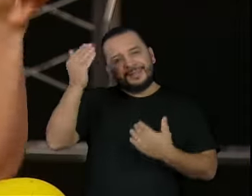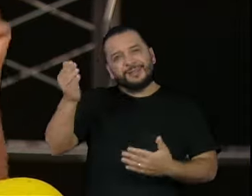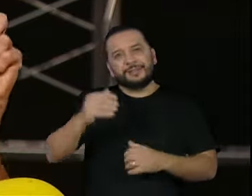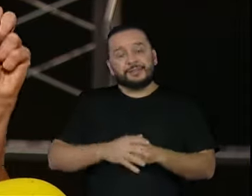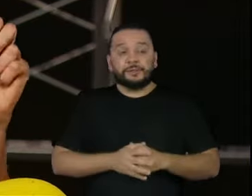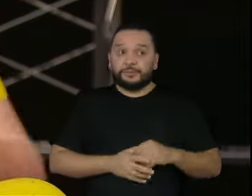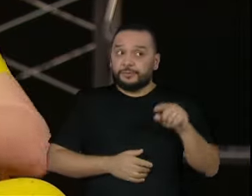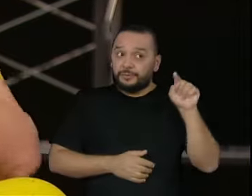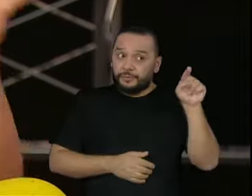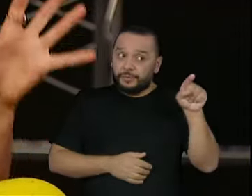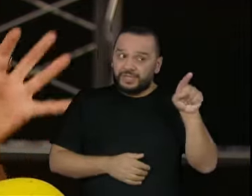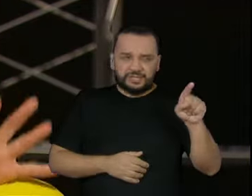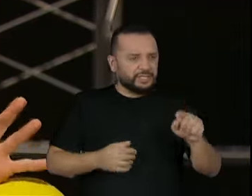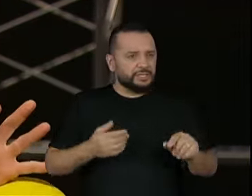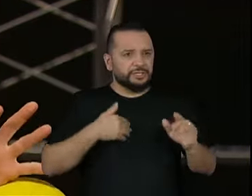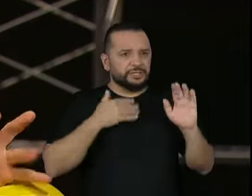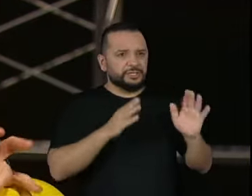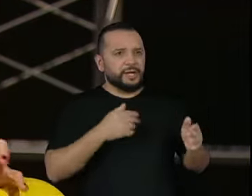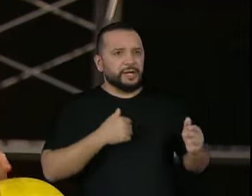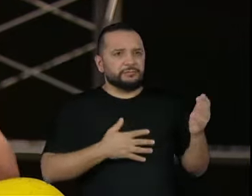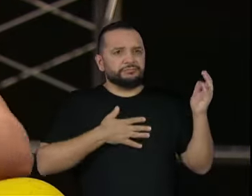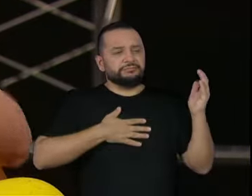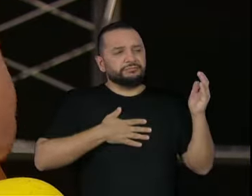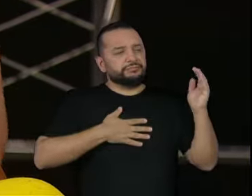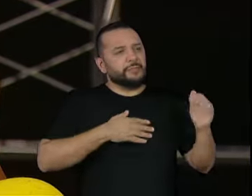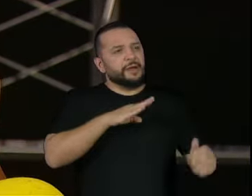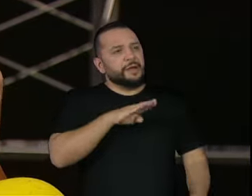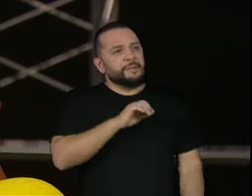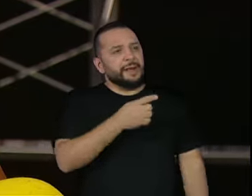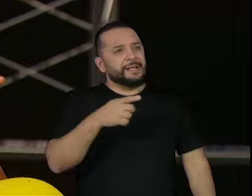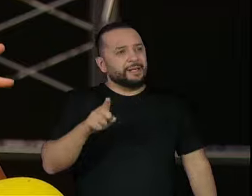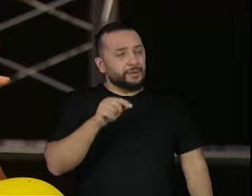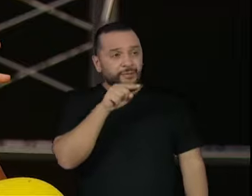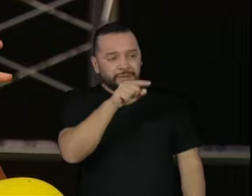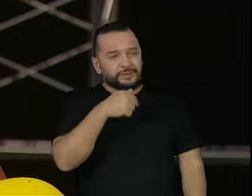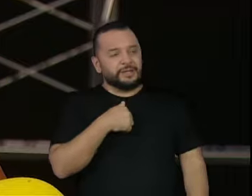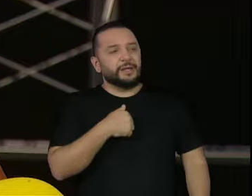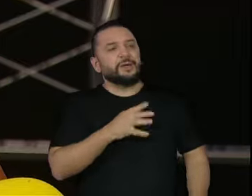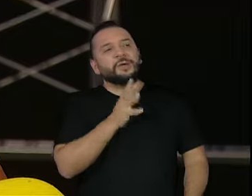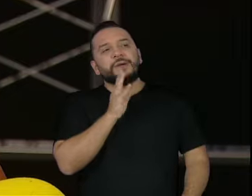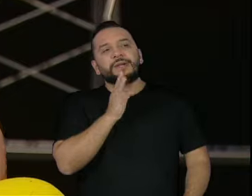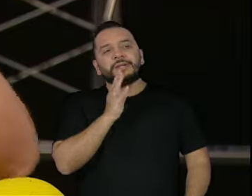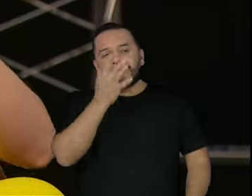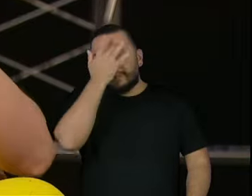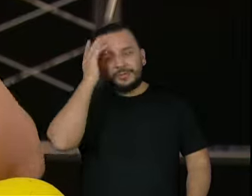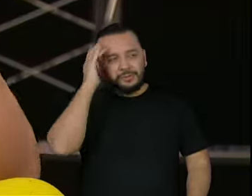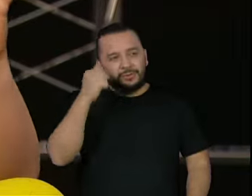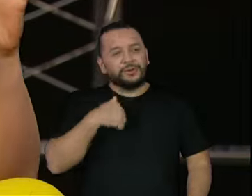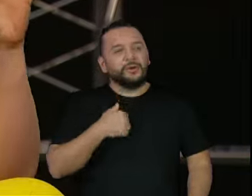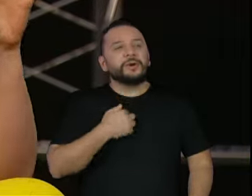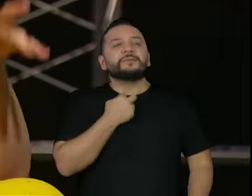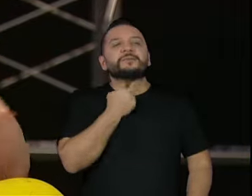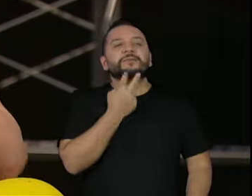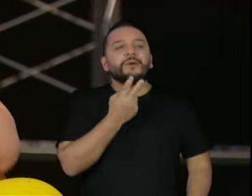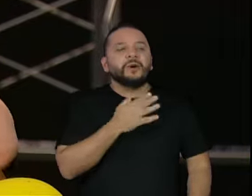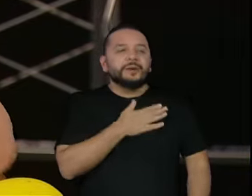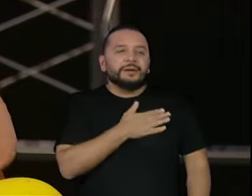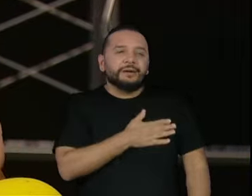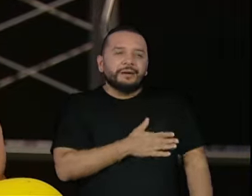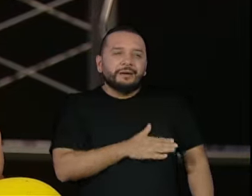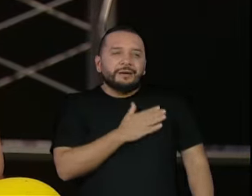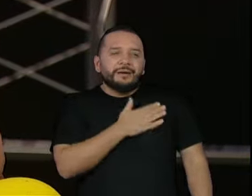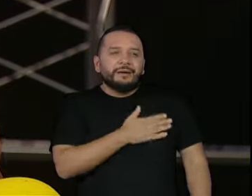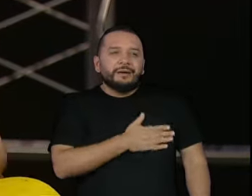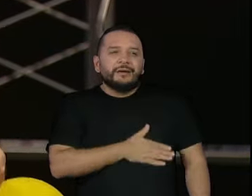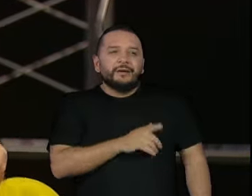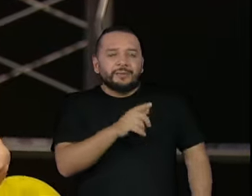bem. Você estava lá arrasando no Baião quando você conhece um crooner de um conjunto musical ali de voz mansinha, que te leva para